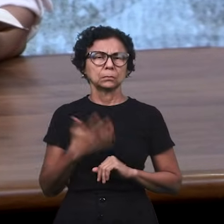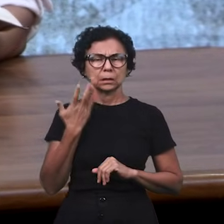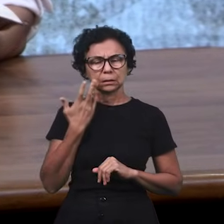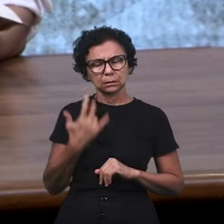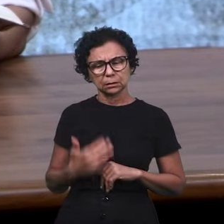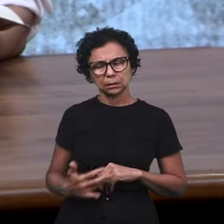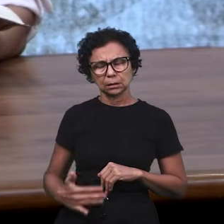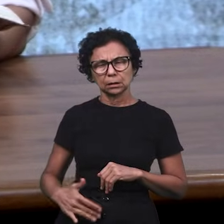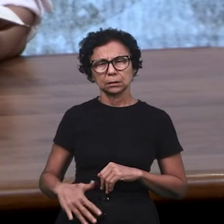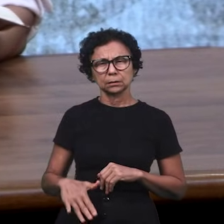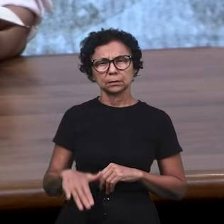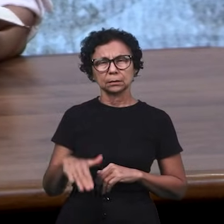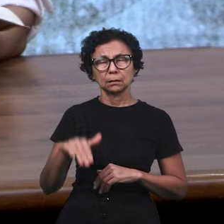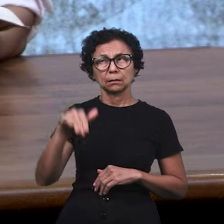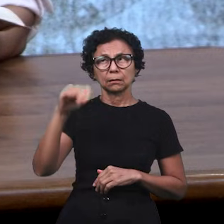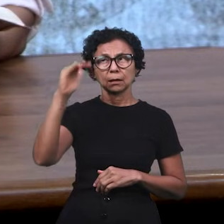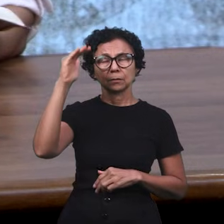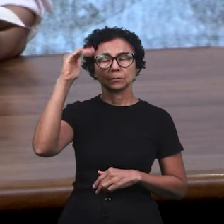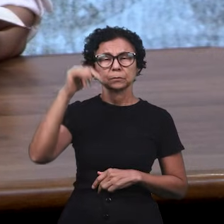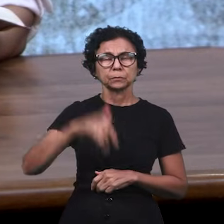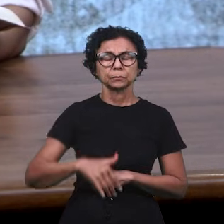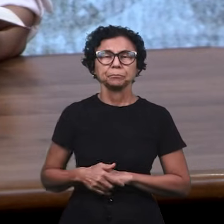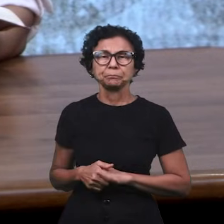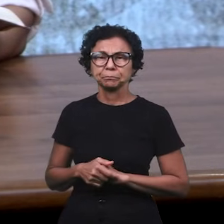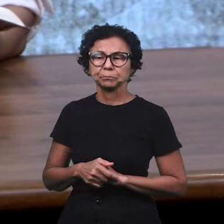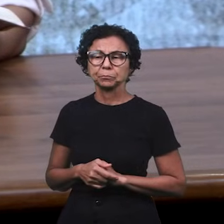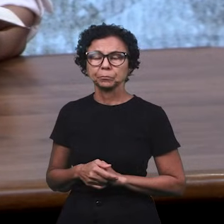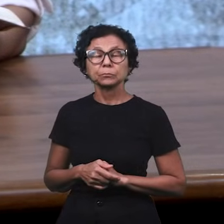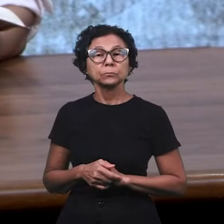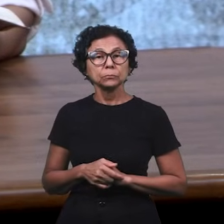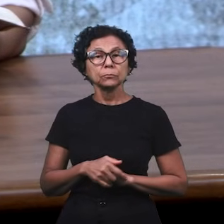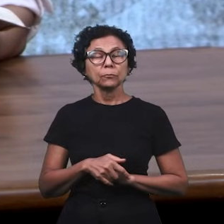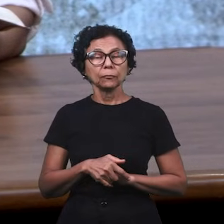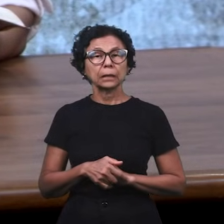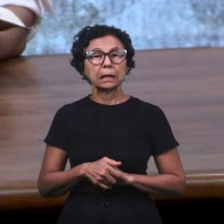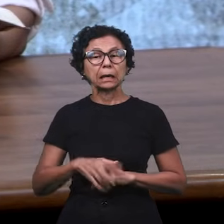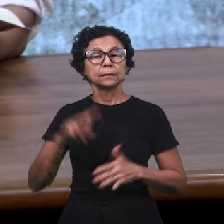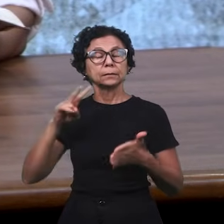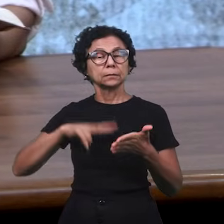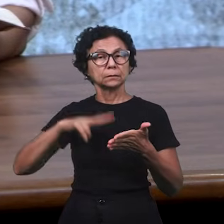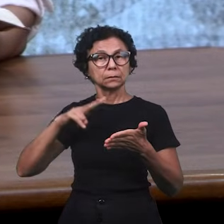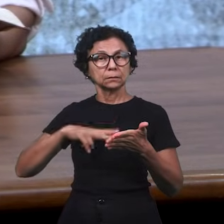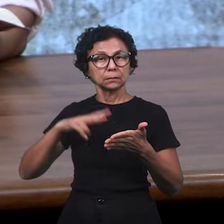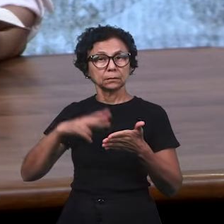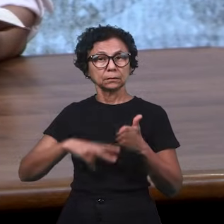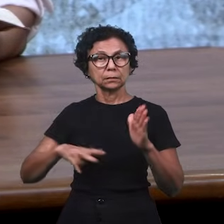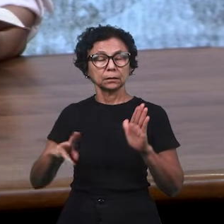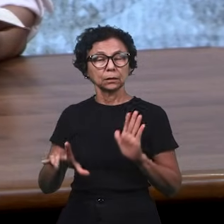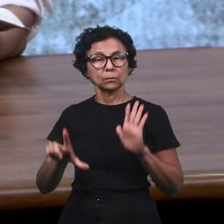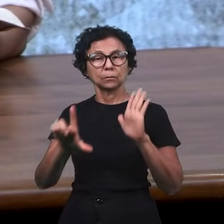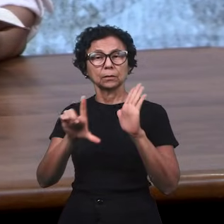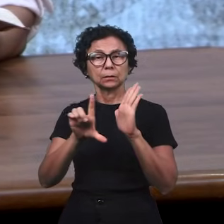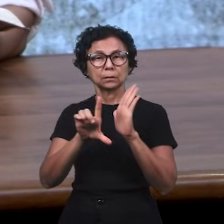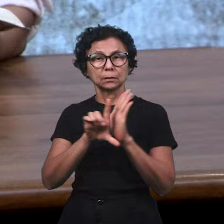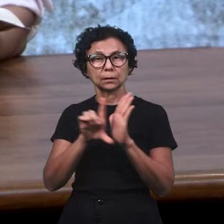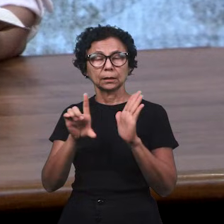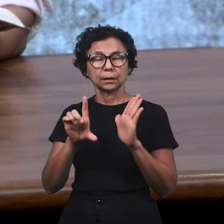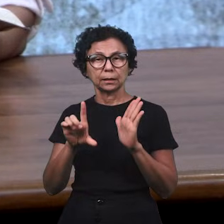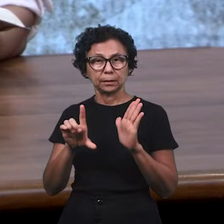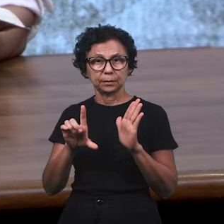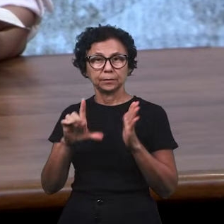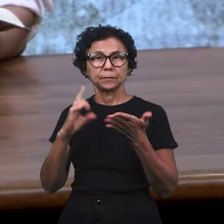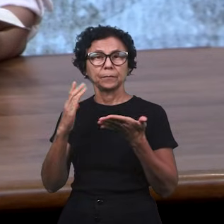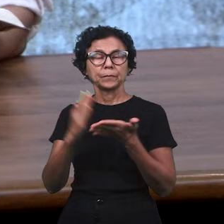ao mais pequeno. E ele leu aos ouvidos deles todas as palavras do livro